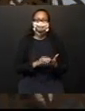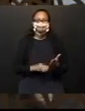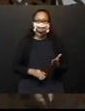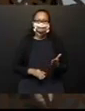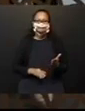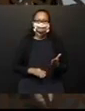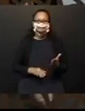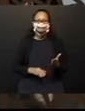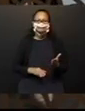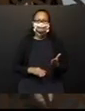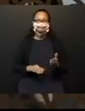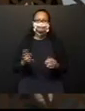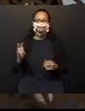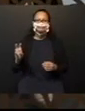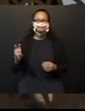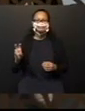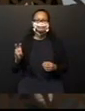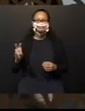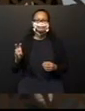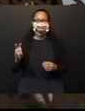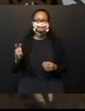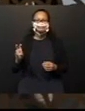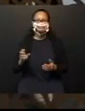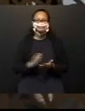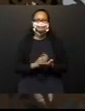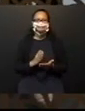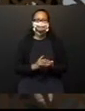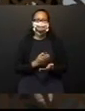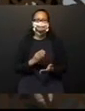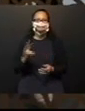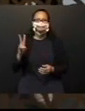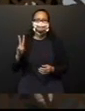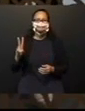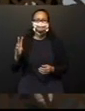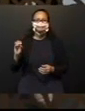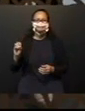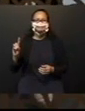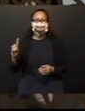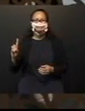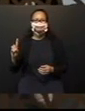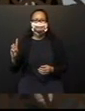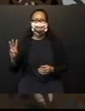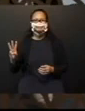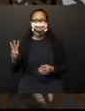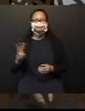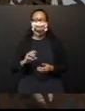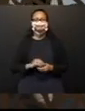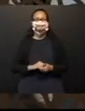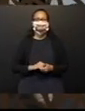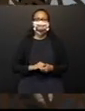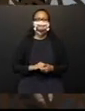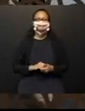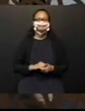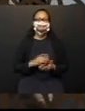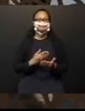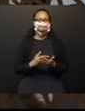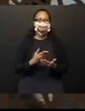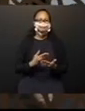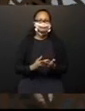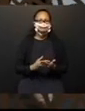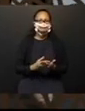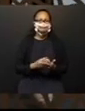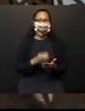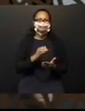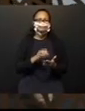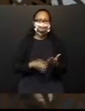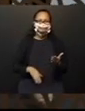falo unidade. Na página 213. Nessa aula, nós vamos fazer o capítulo todo,